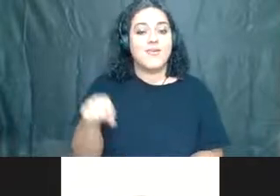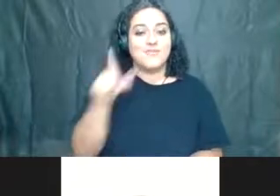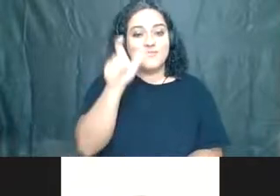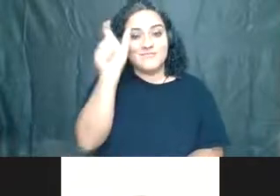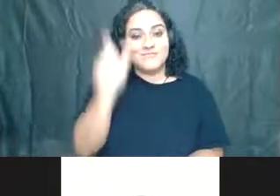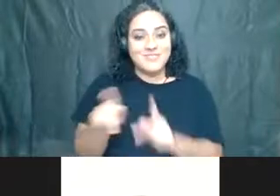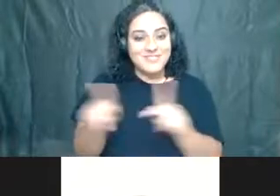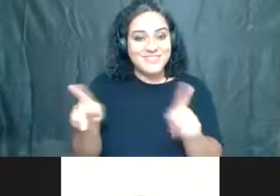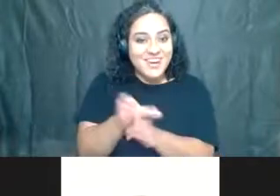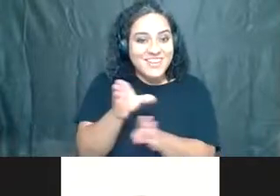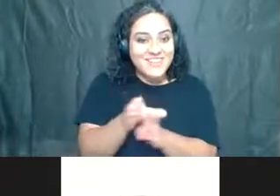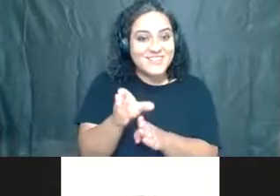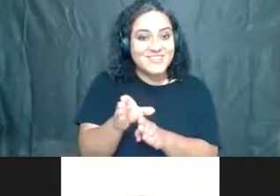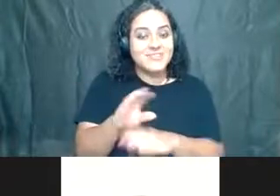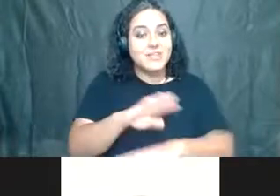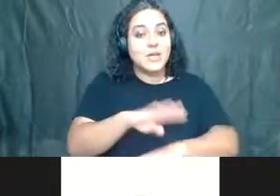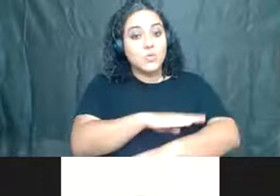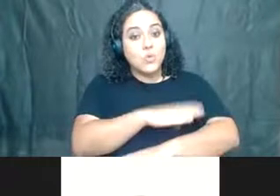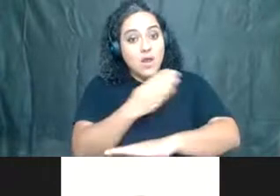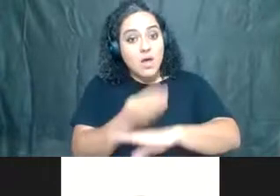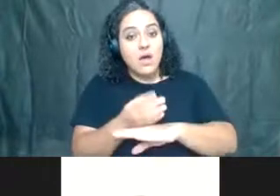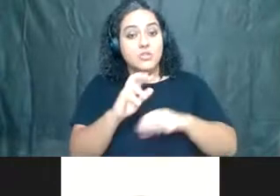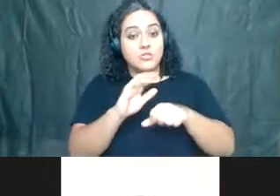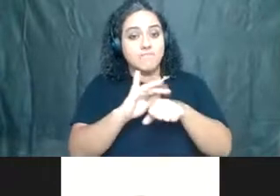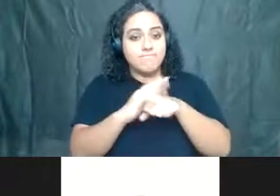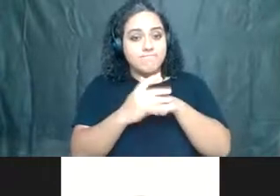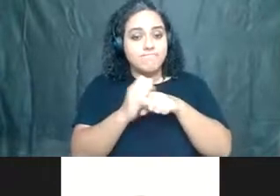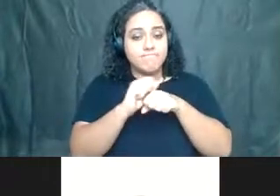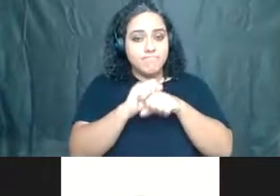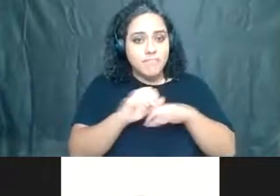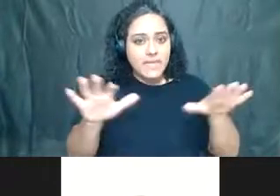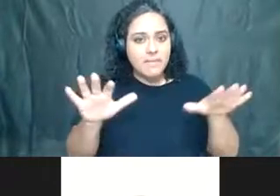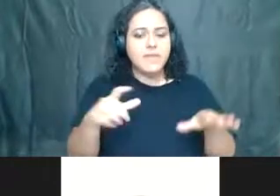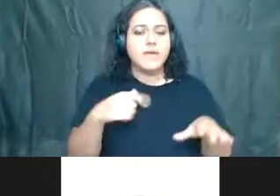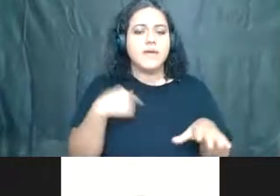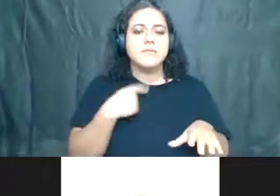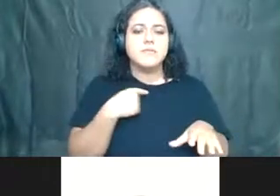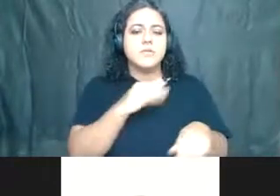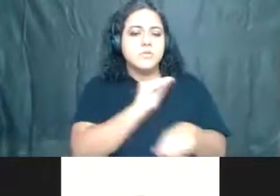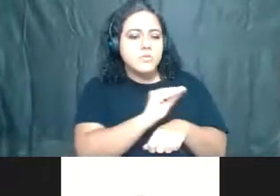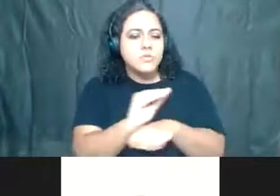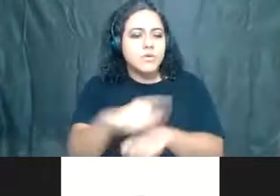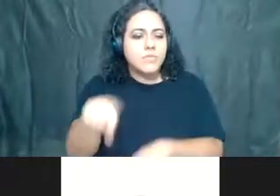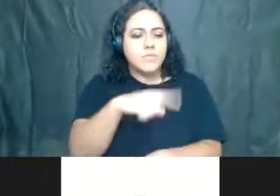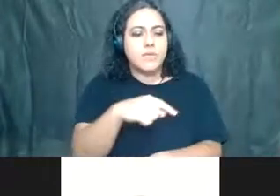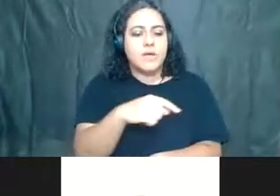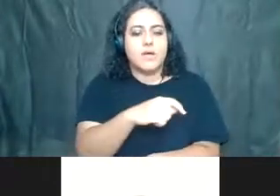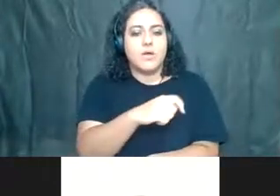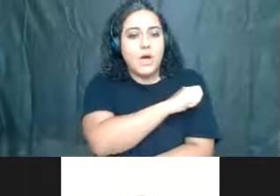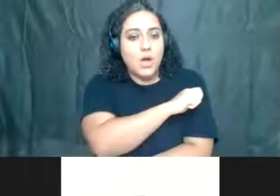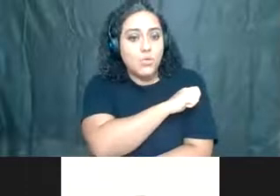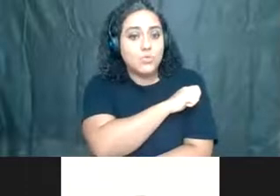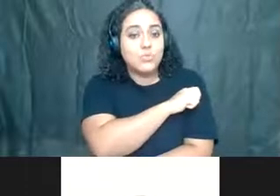que, durante a pandemia, cuidaram para que alunos bolsistas de